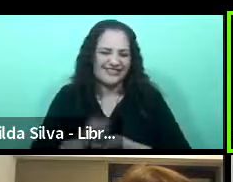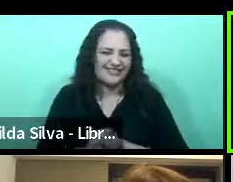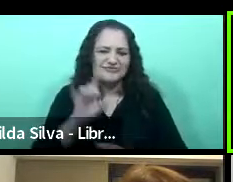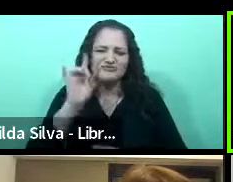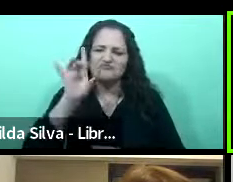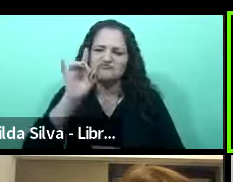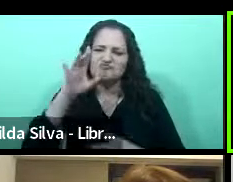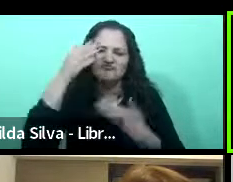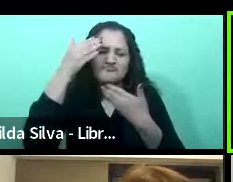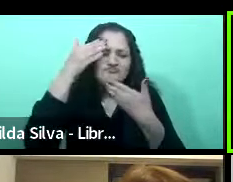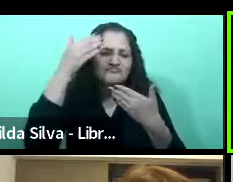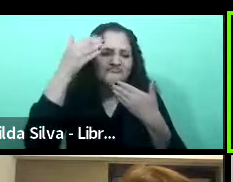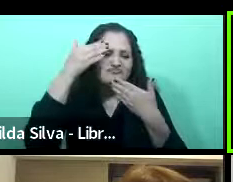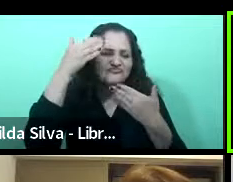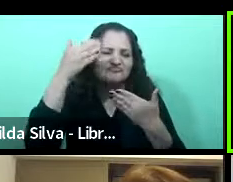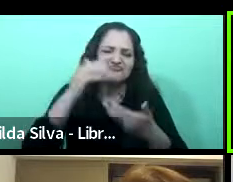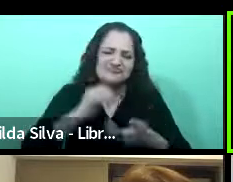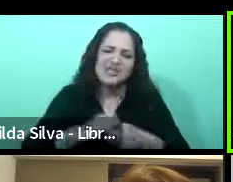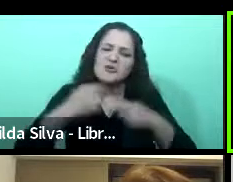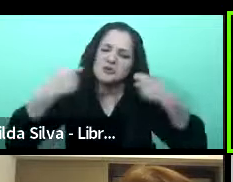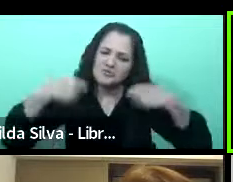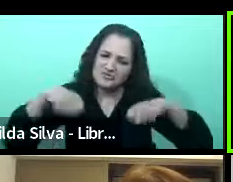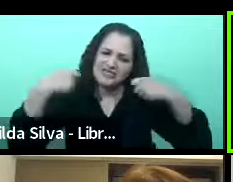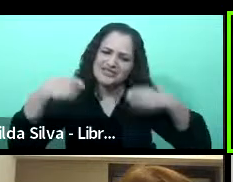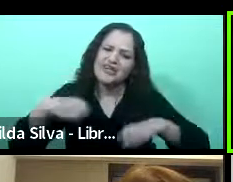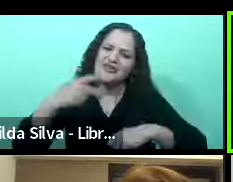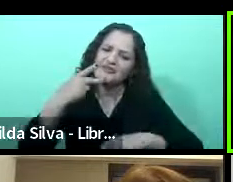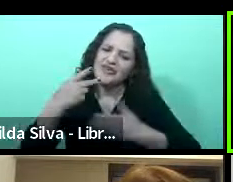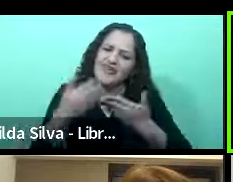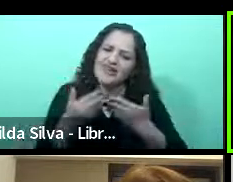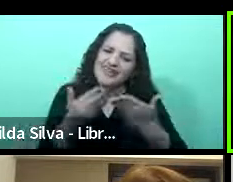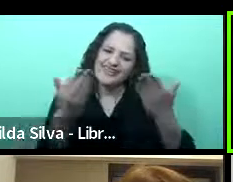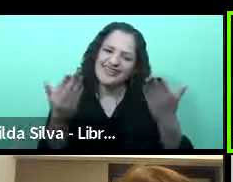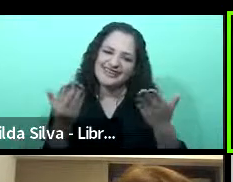gratidão. Precisava falar isso para vocês.